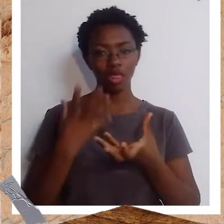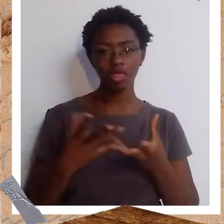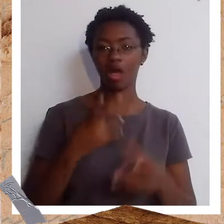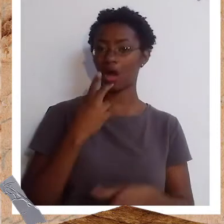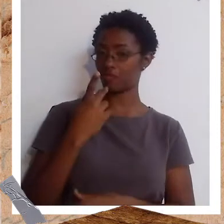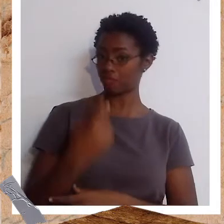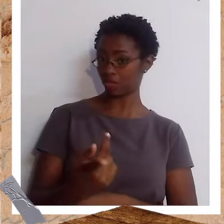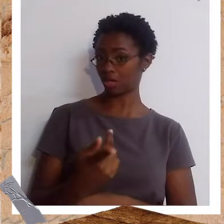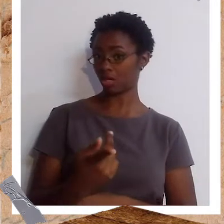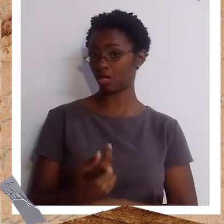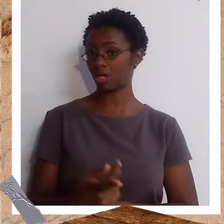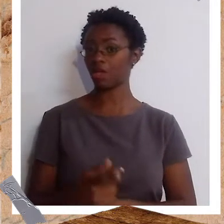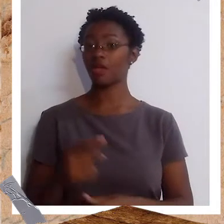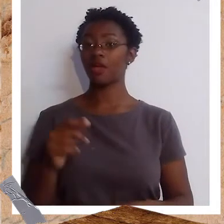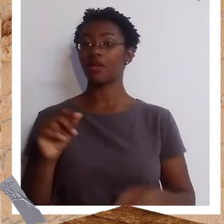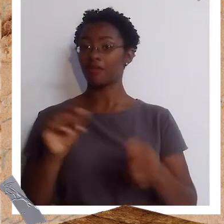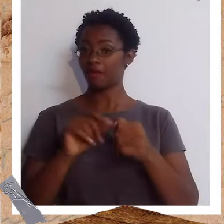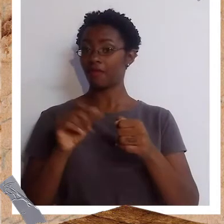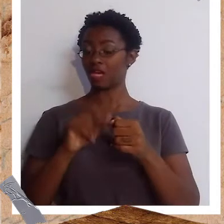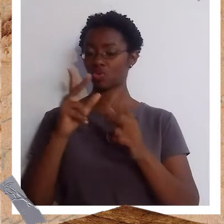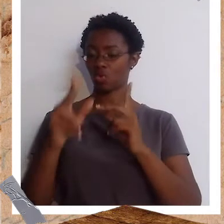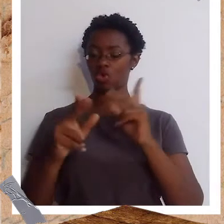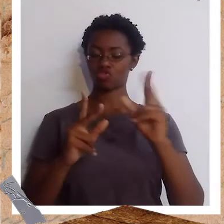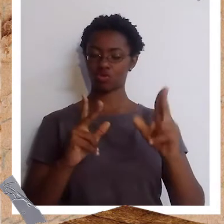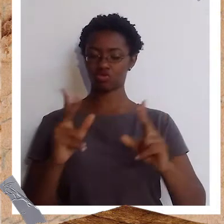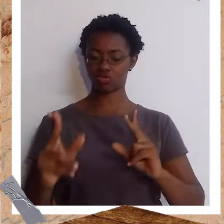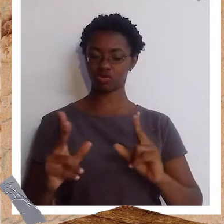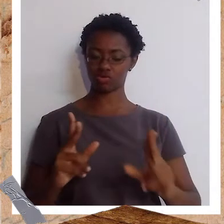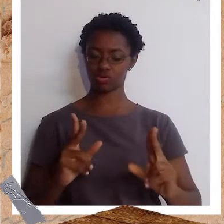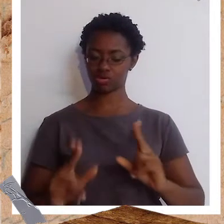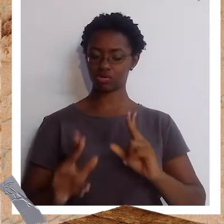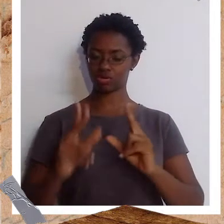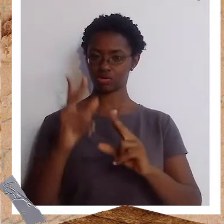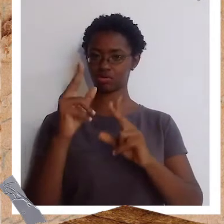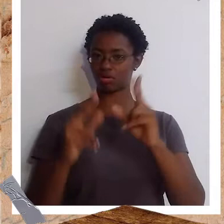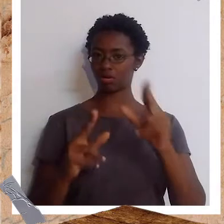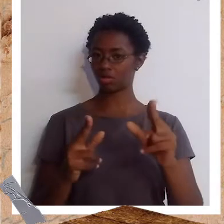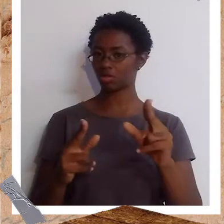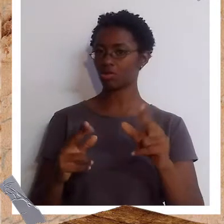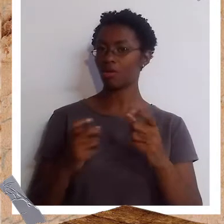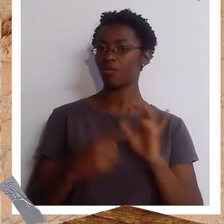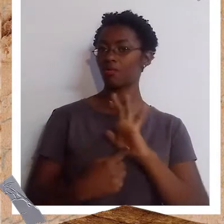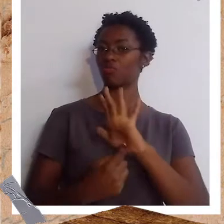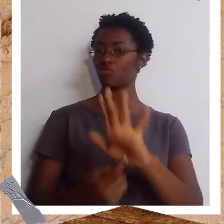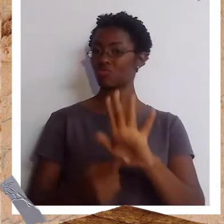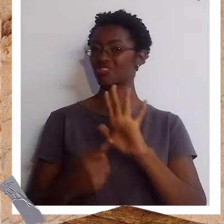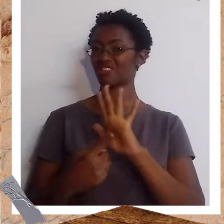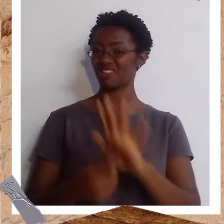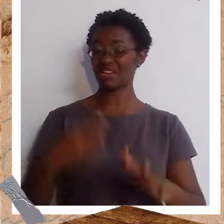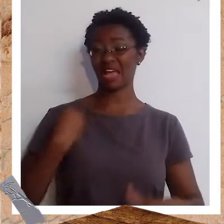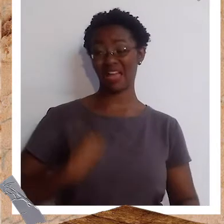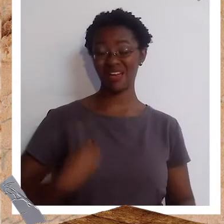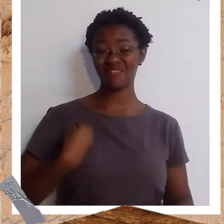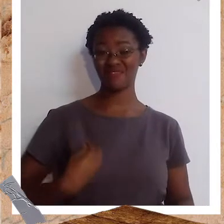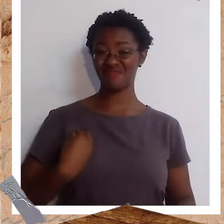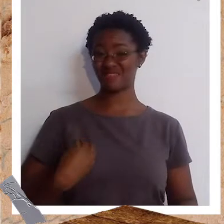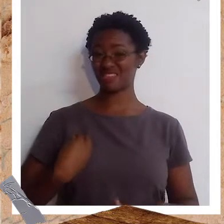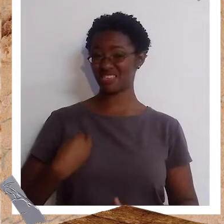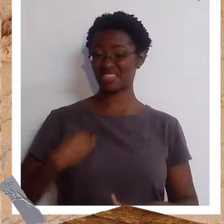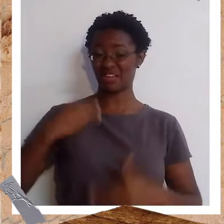foram feitos cortes, justificando que a repetição da rotina seria exaustiva para o